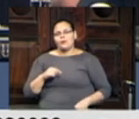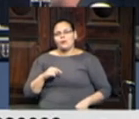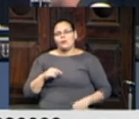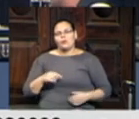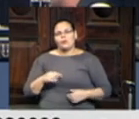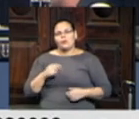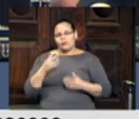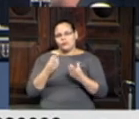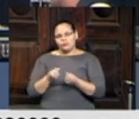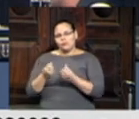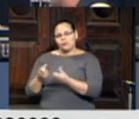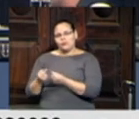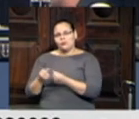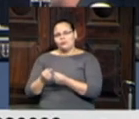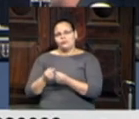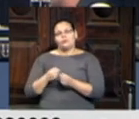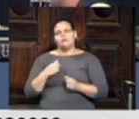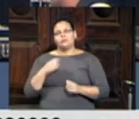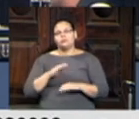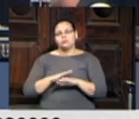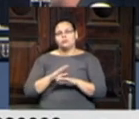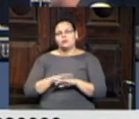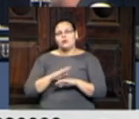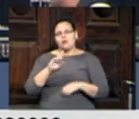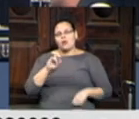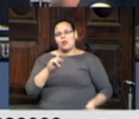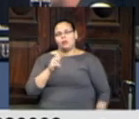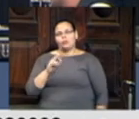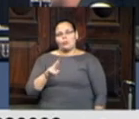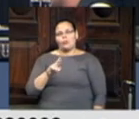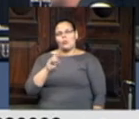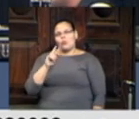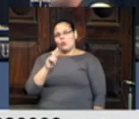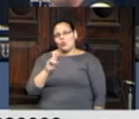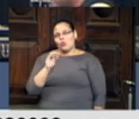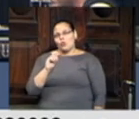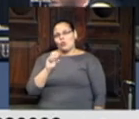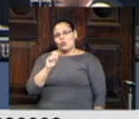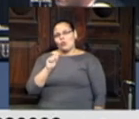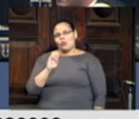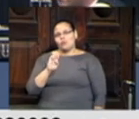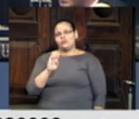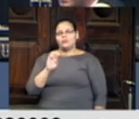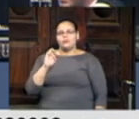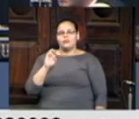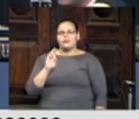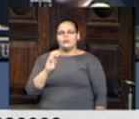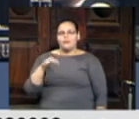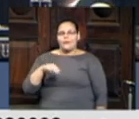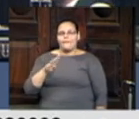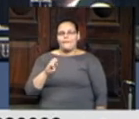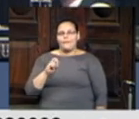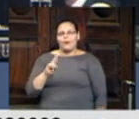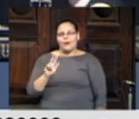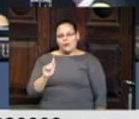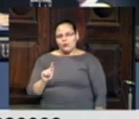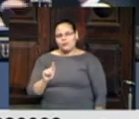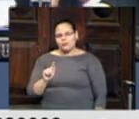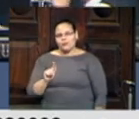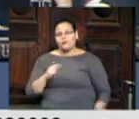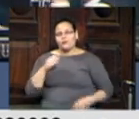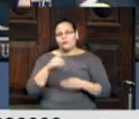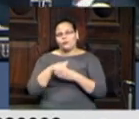Externas, favorável. Relator, deputado Rosenberg Reis. Em discussão. Não haverão que discutir. Encerrada a discussão.